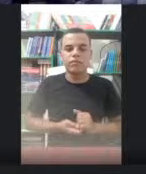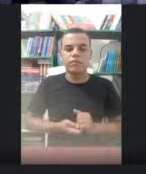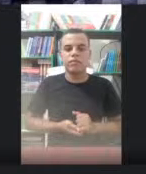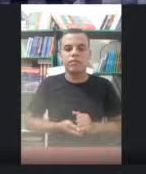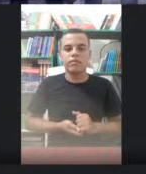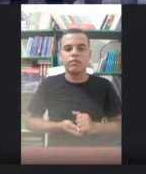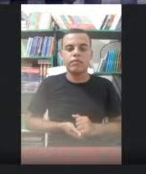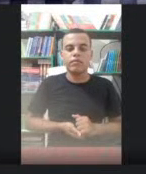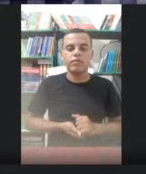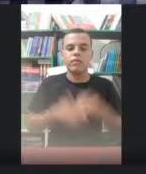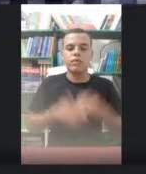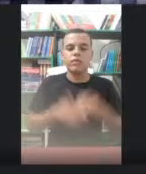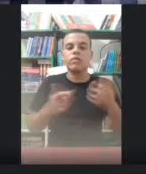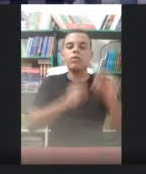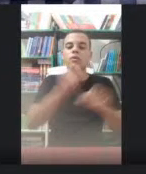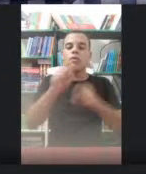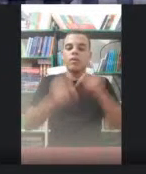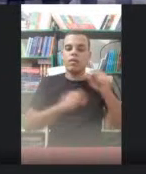questão do